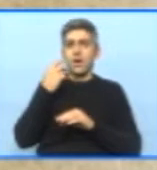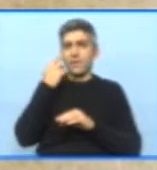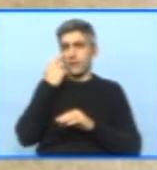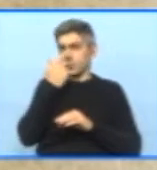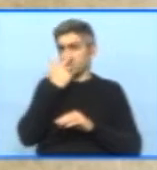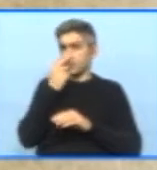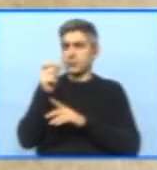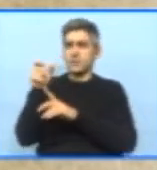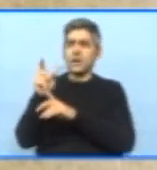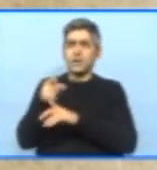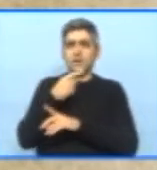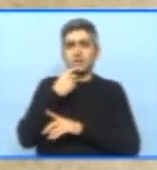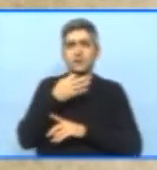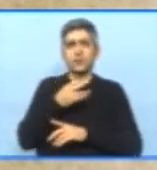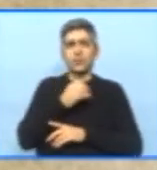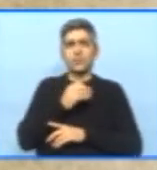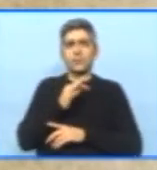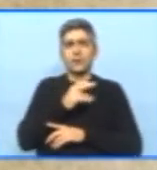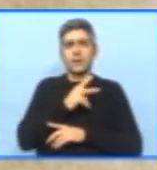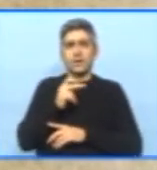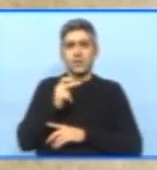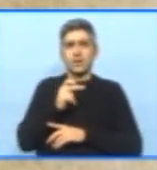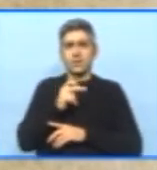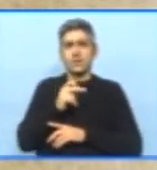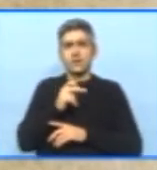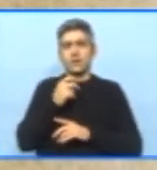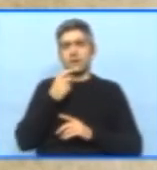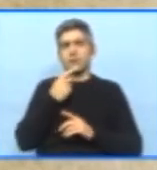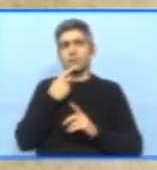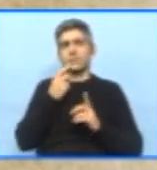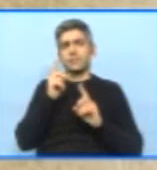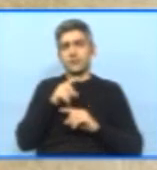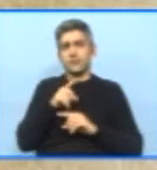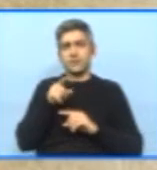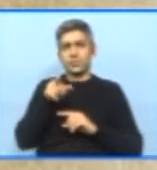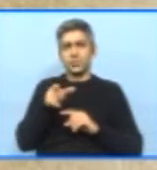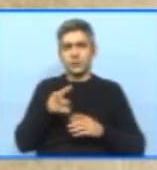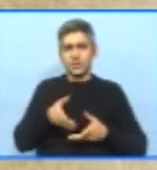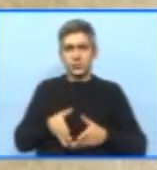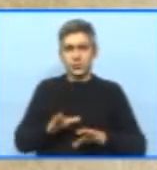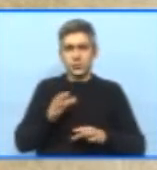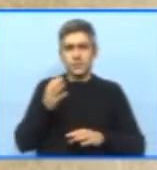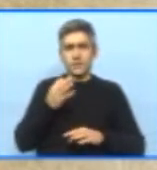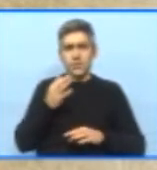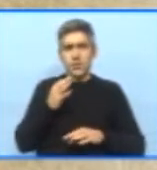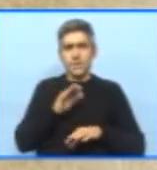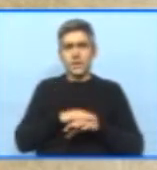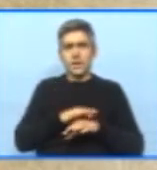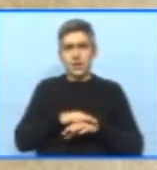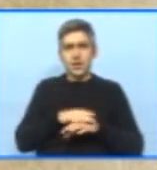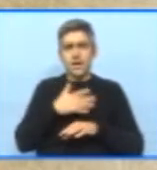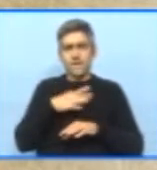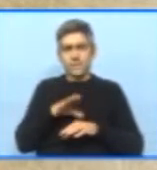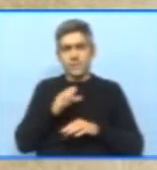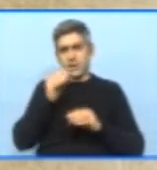respondeu: é um profeta. Replicaram-lhe então eles: tu nasceste inteiramente em pecado e